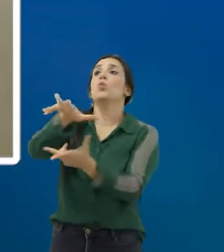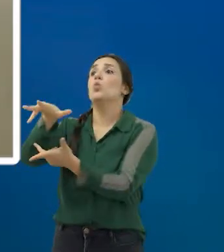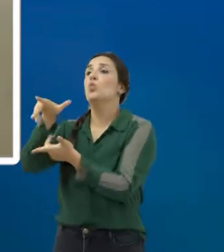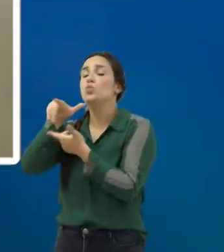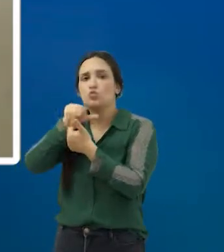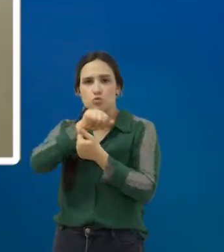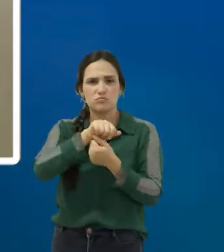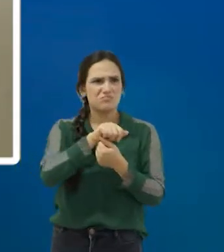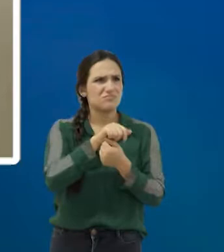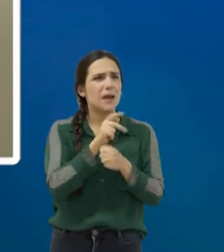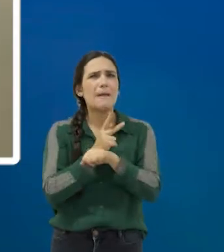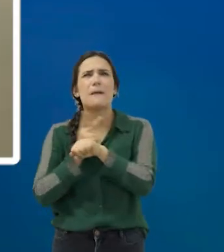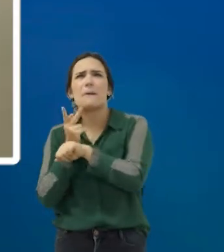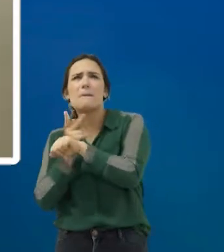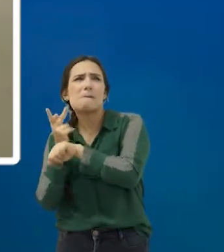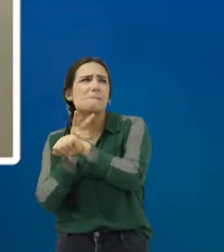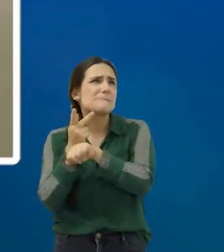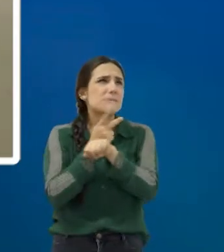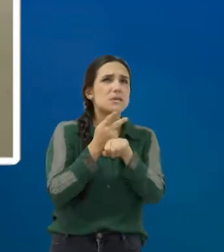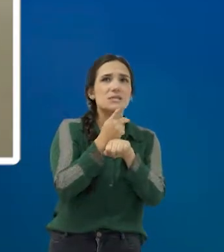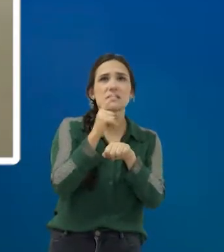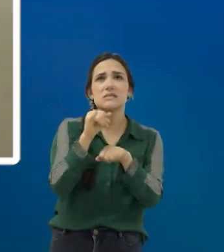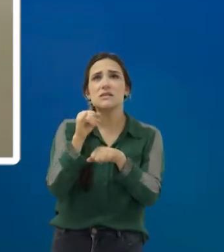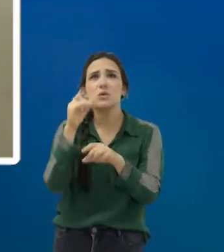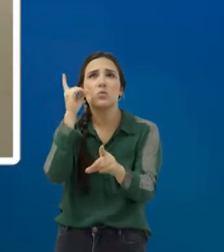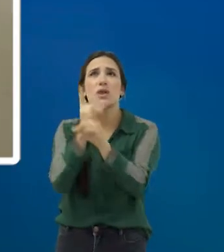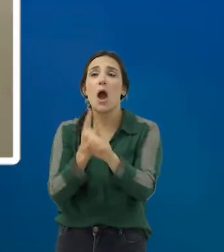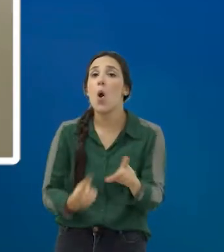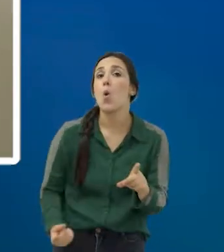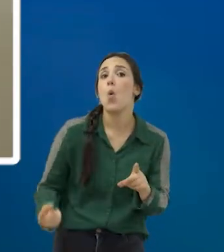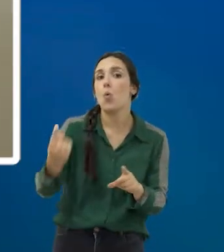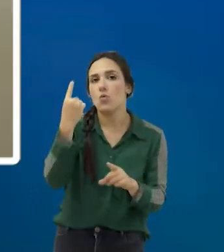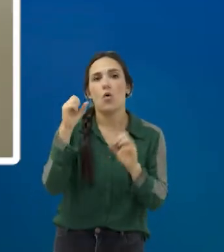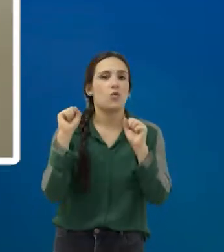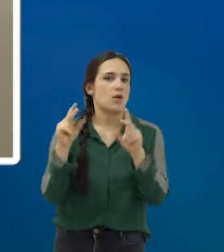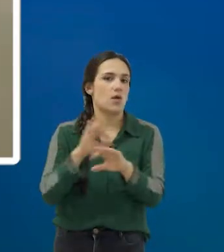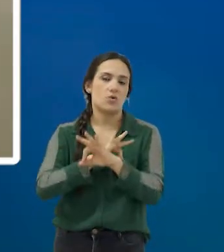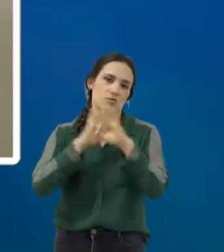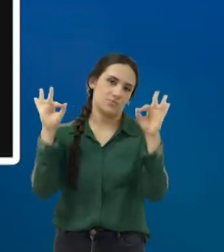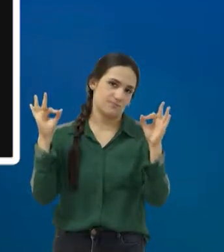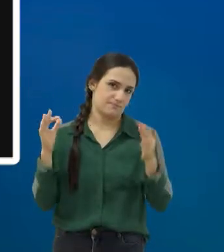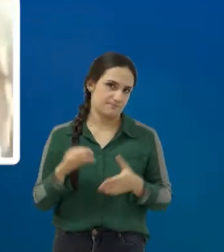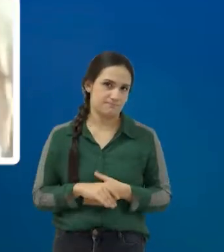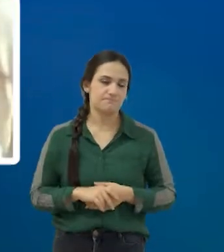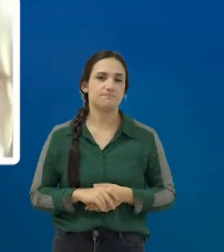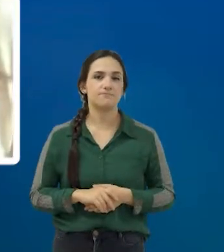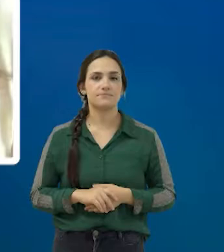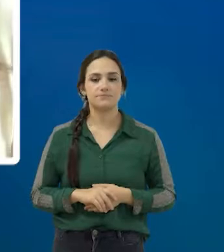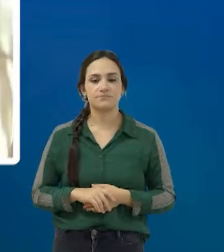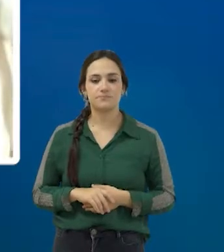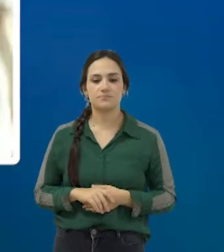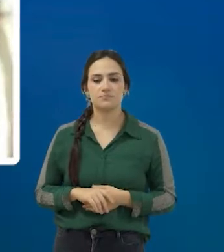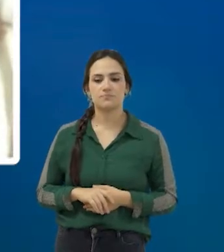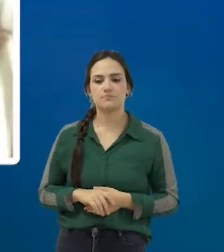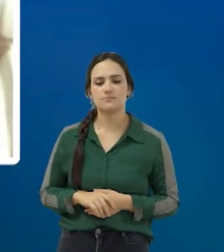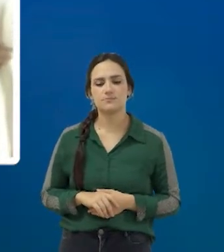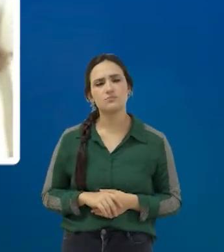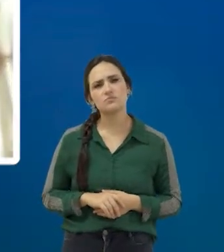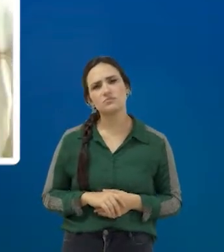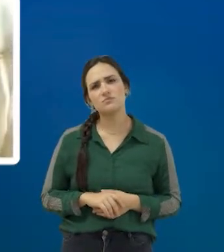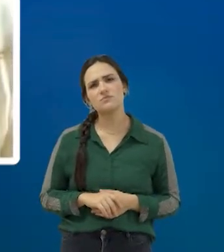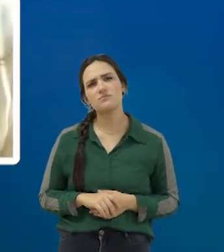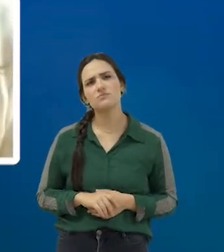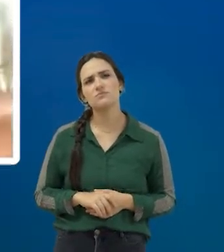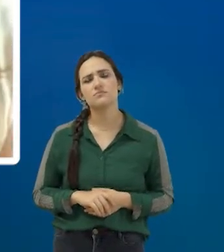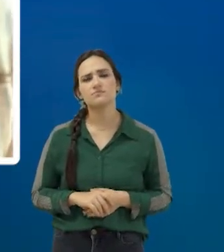opções de encontrar um doador compatível. O que